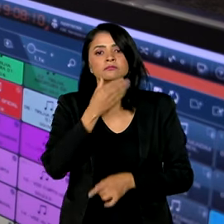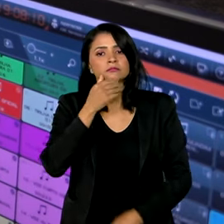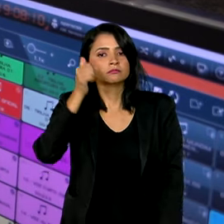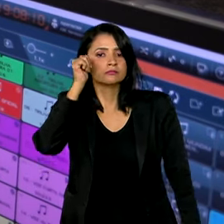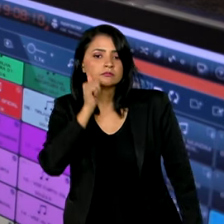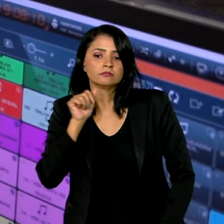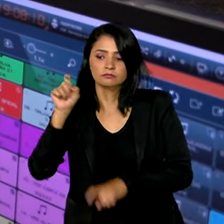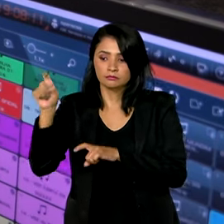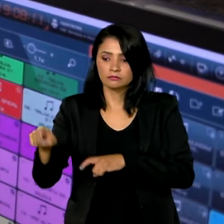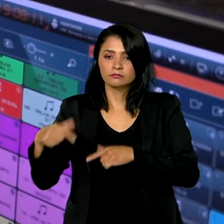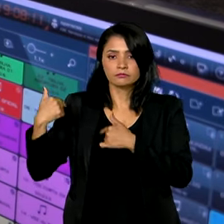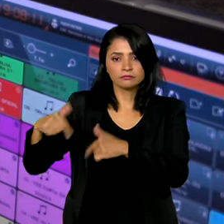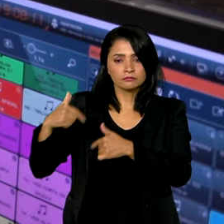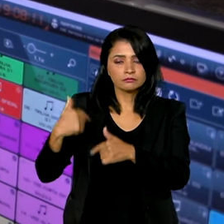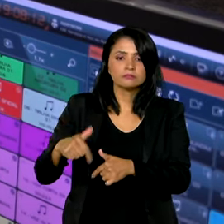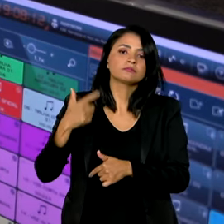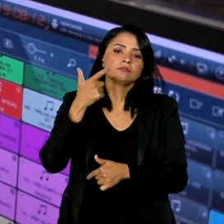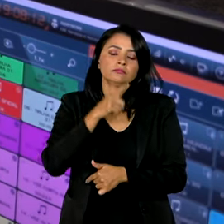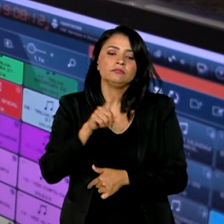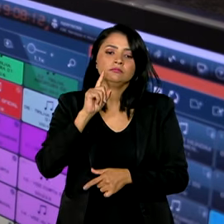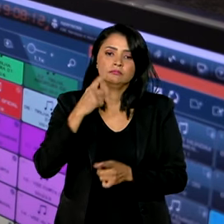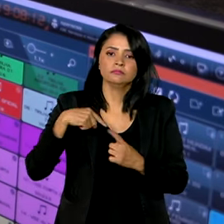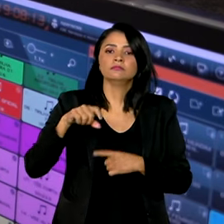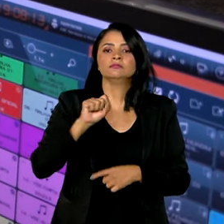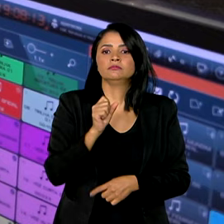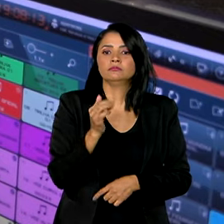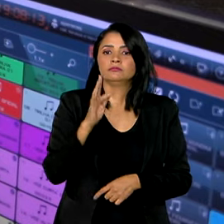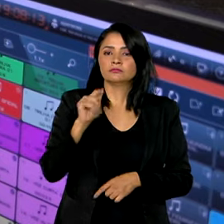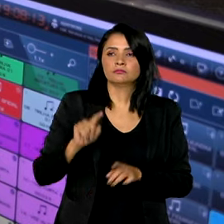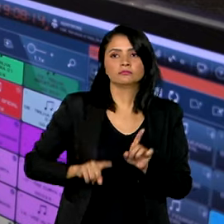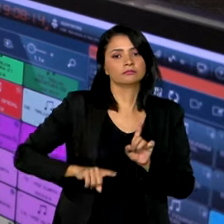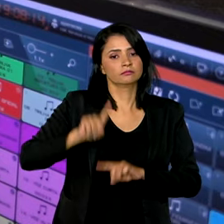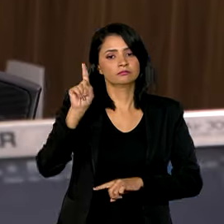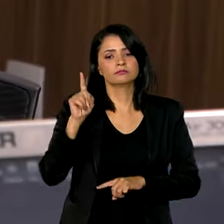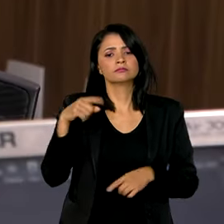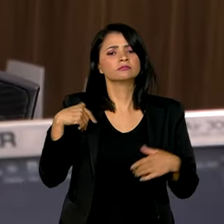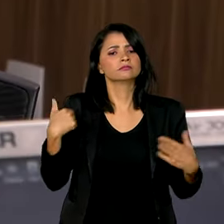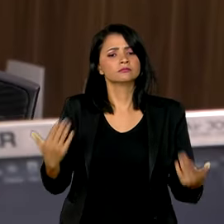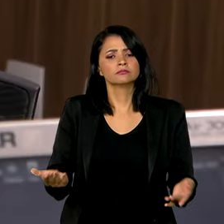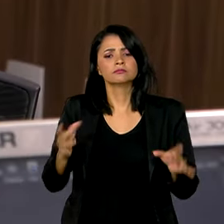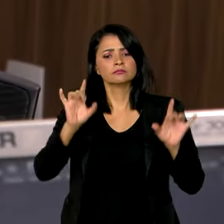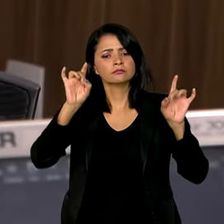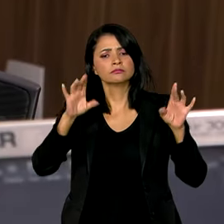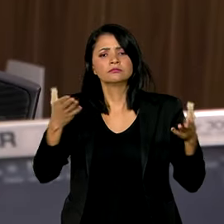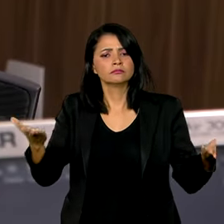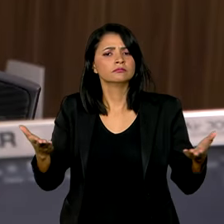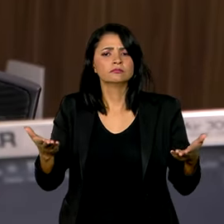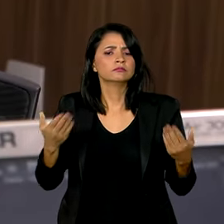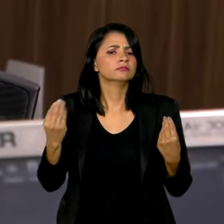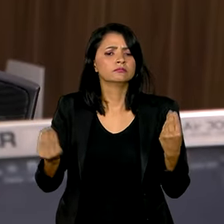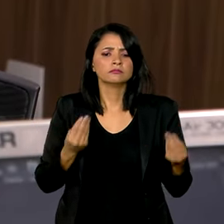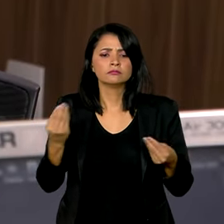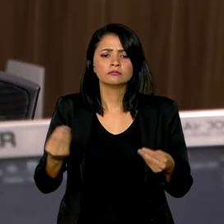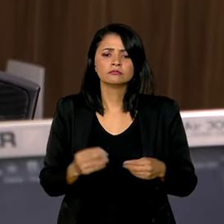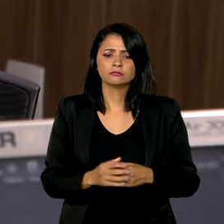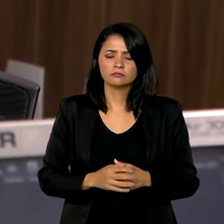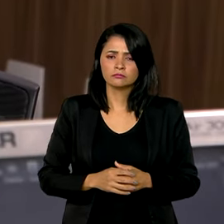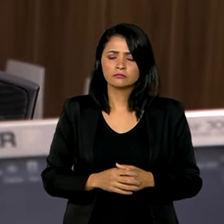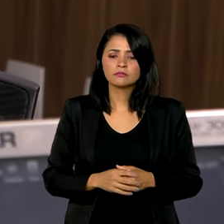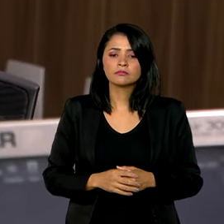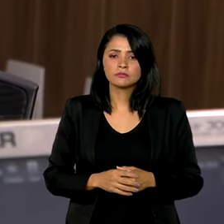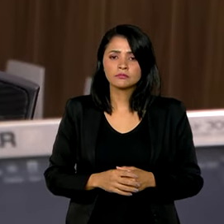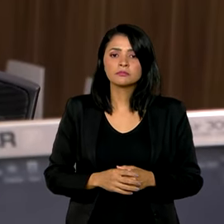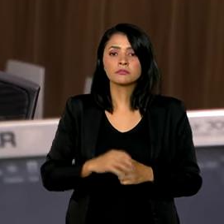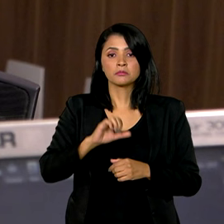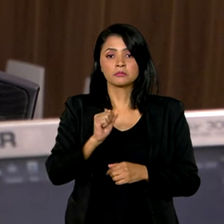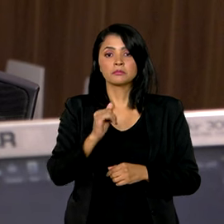mulheres no campo a gente se avizinha para essa safra Histórica no nosso país e quais devem ser os destaques dessa próxima safra Presidente a